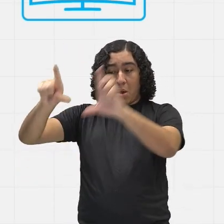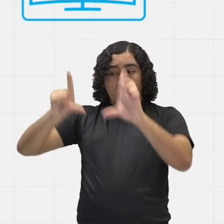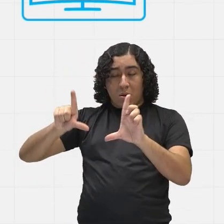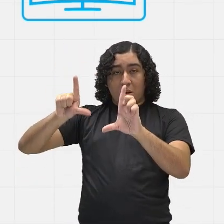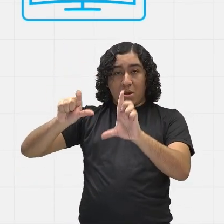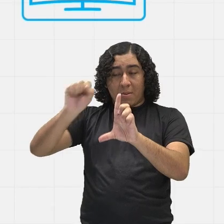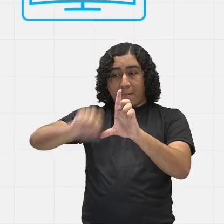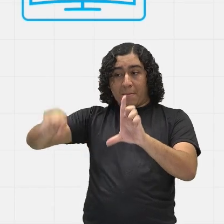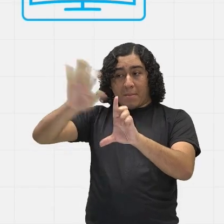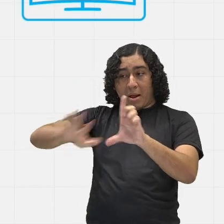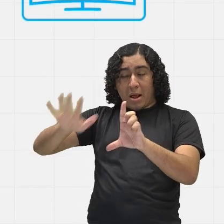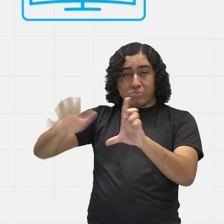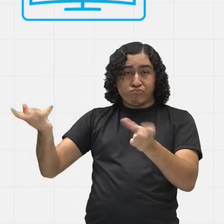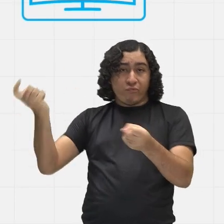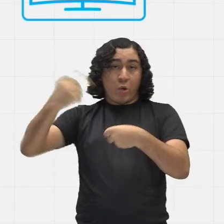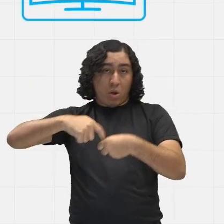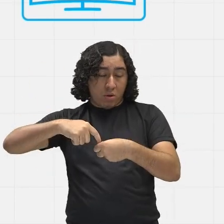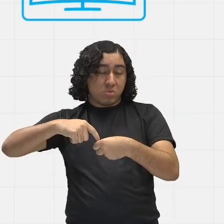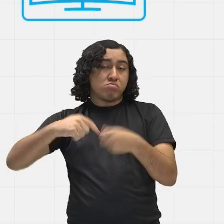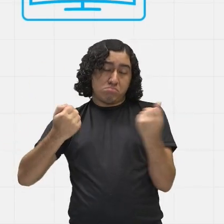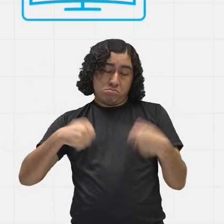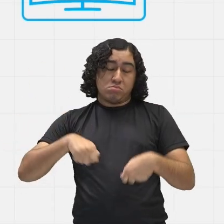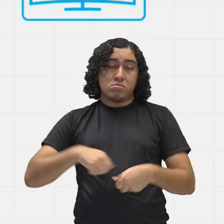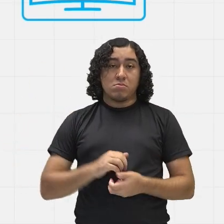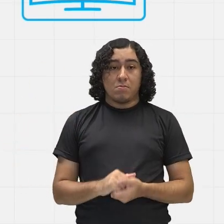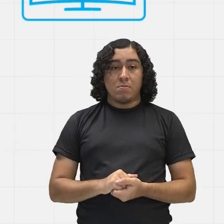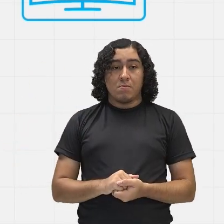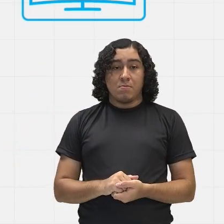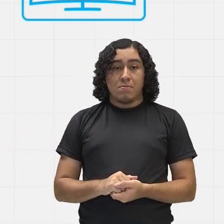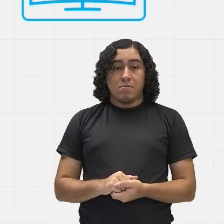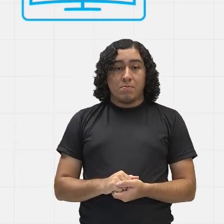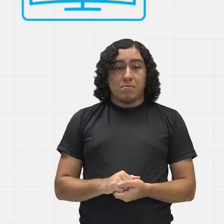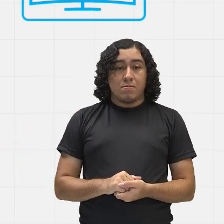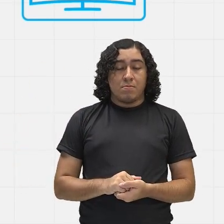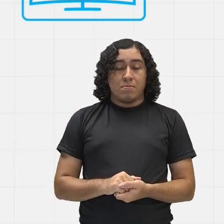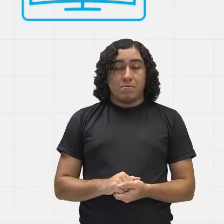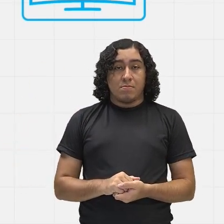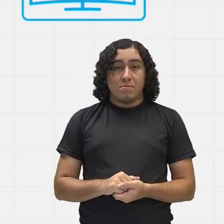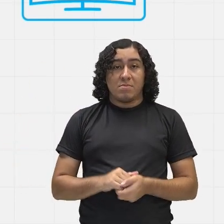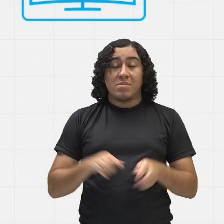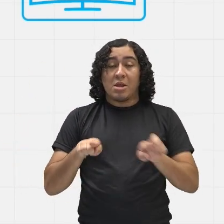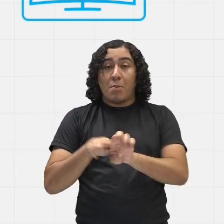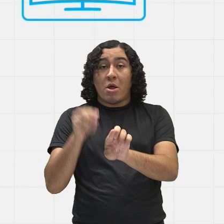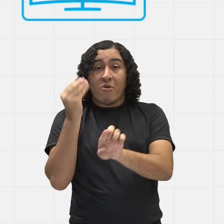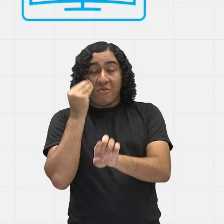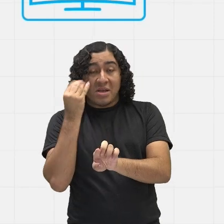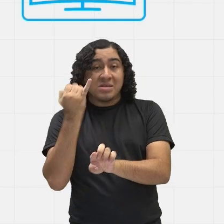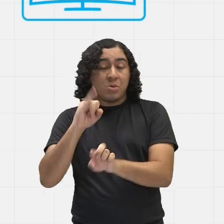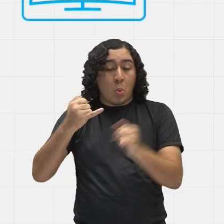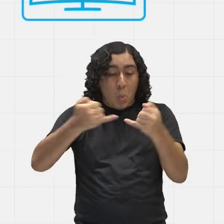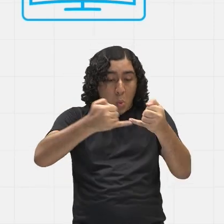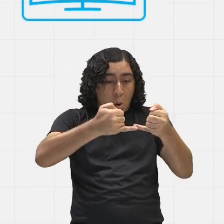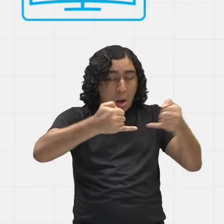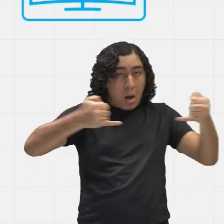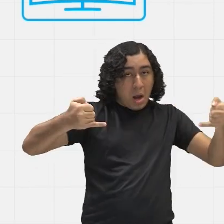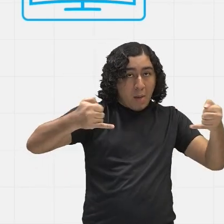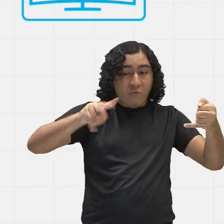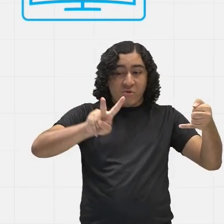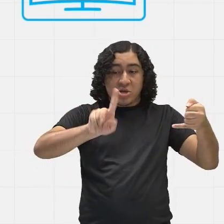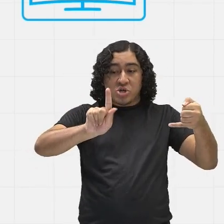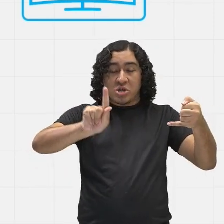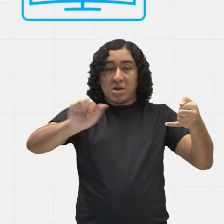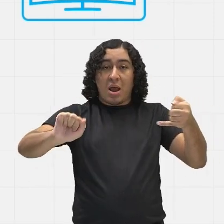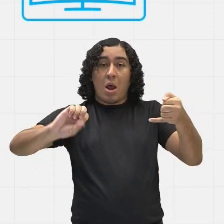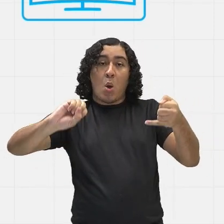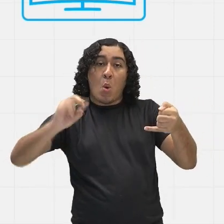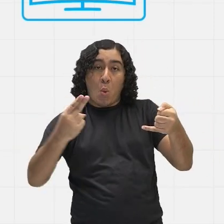você pode reiniciar o seu aplicativo do IPTV. Verificar se o cabo de vídeo, cabo VGA ou cabo